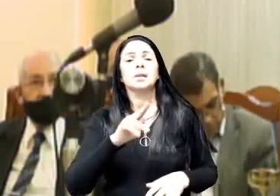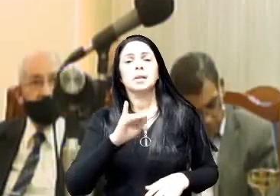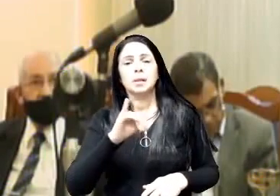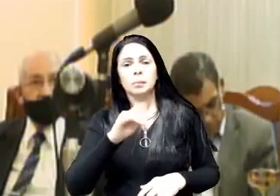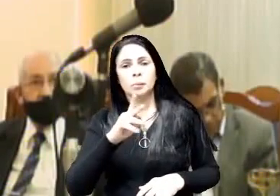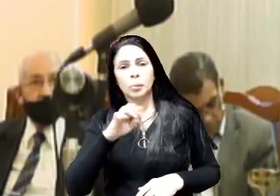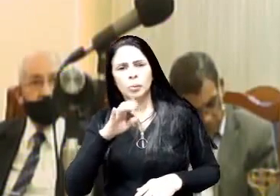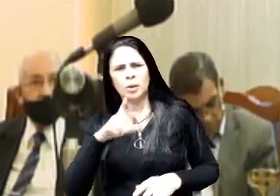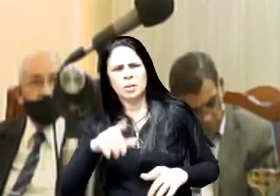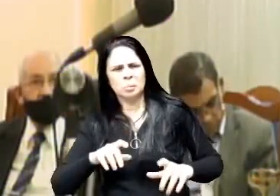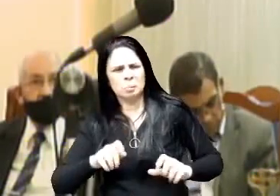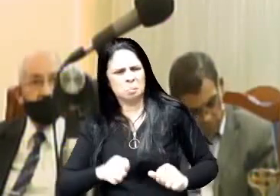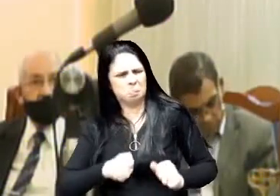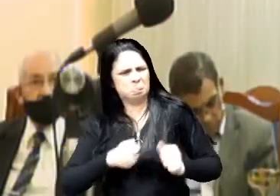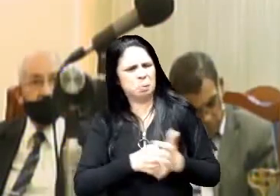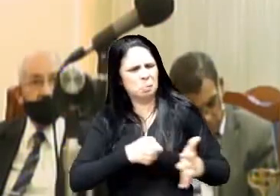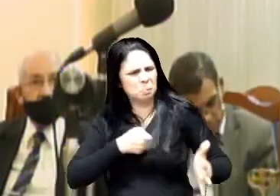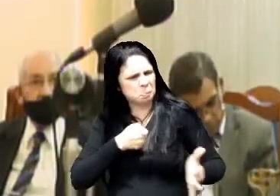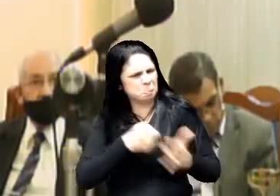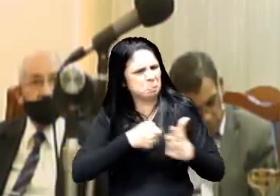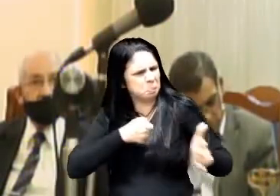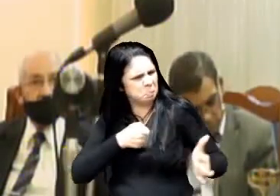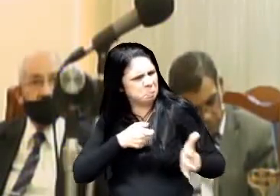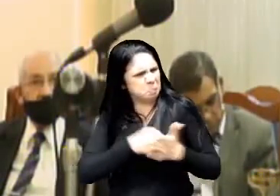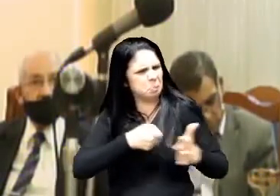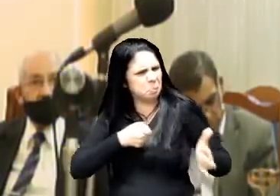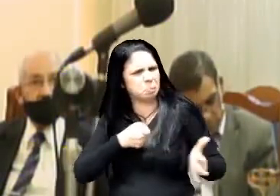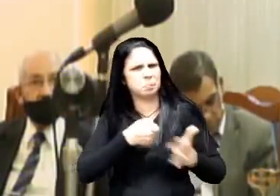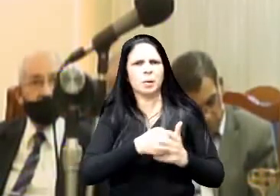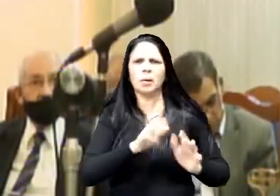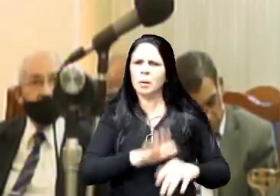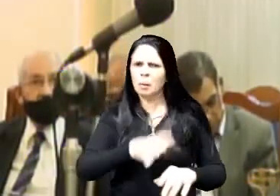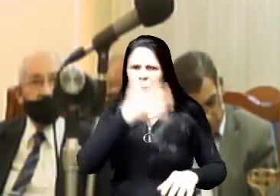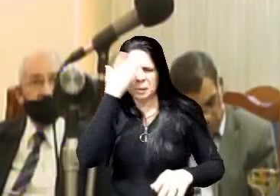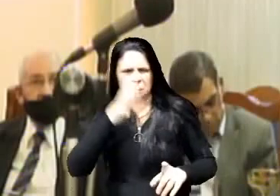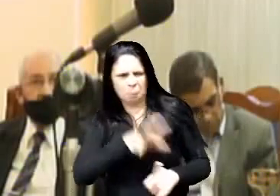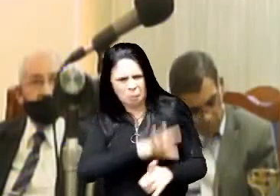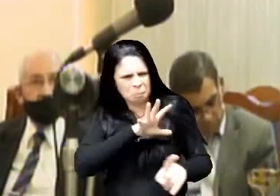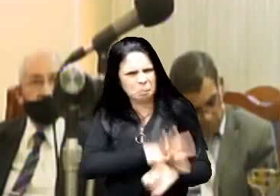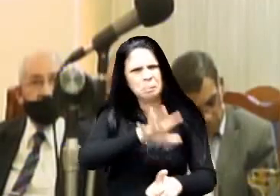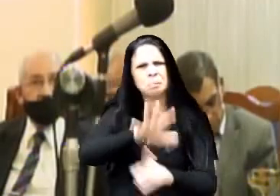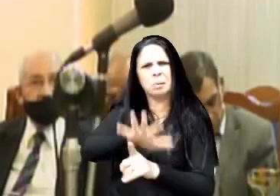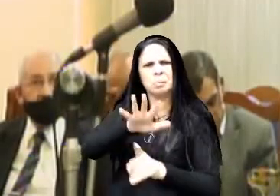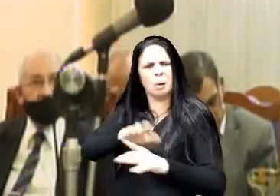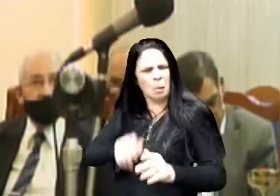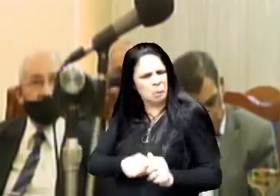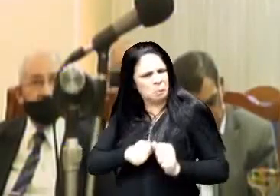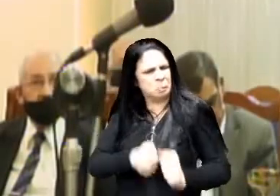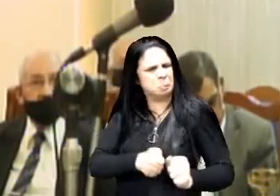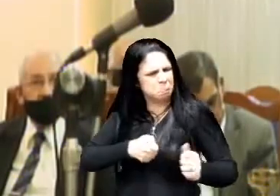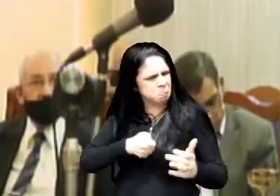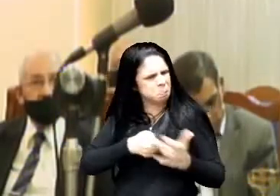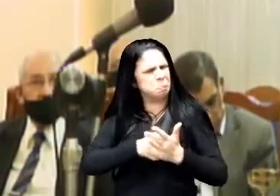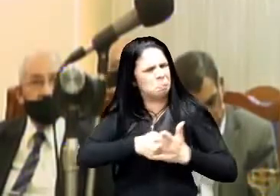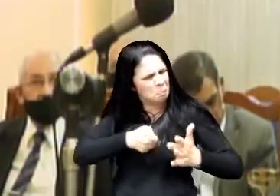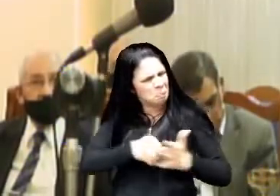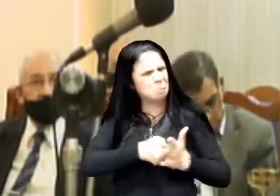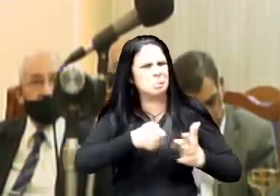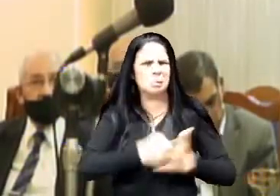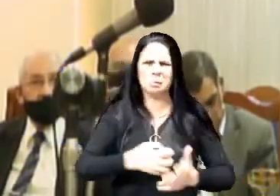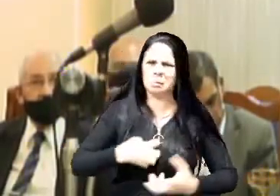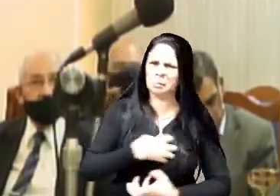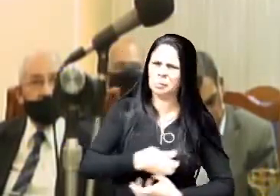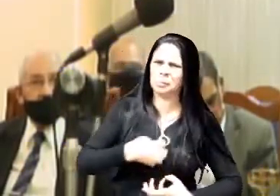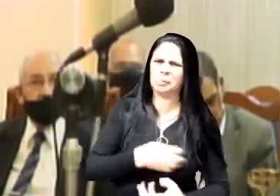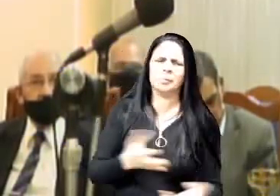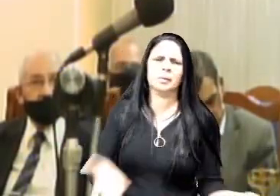tilipsis, pressão, opressão por alguém, alguém lhe dando pressão, alguém lhe dando opressão, lhe oprimindo. É isso